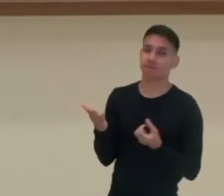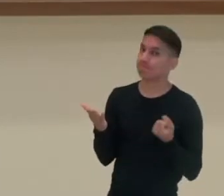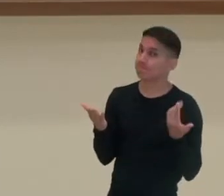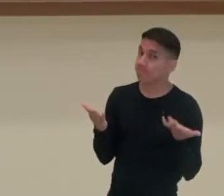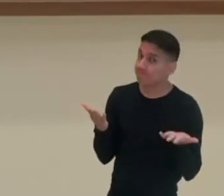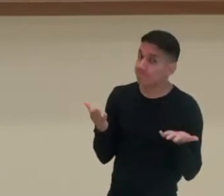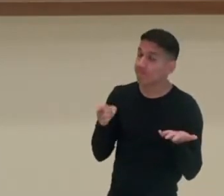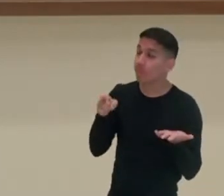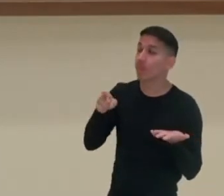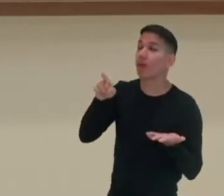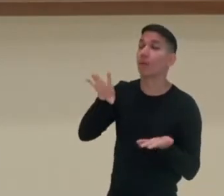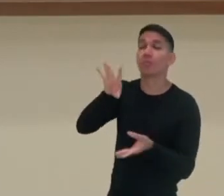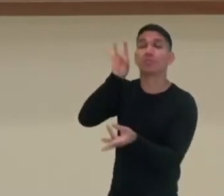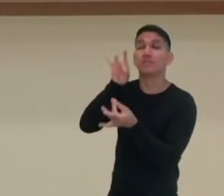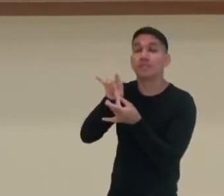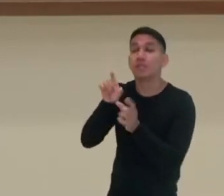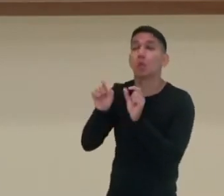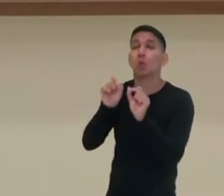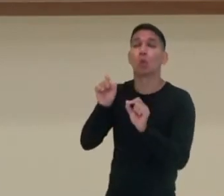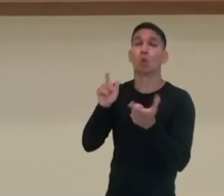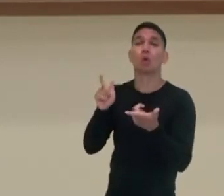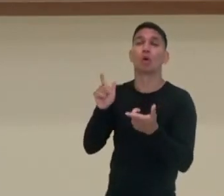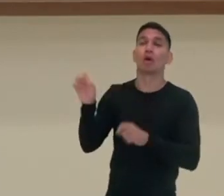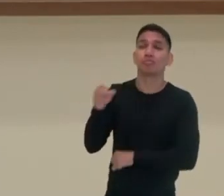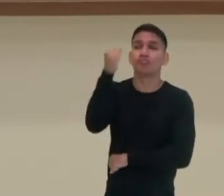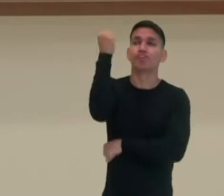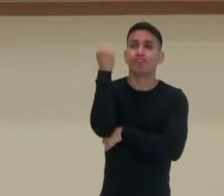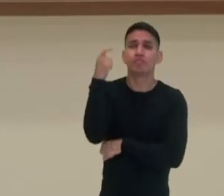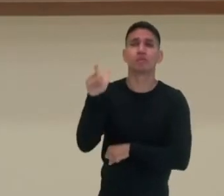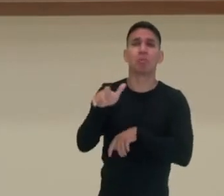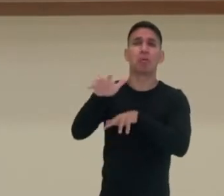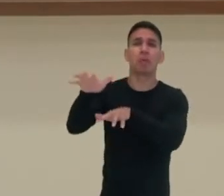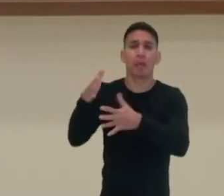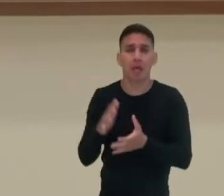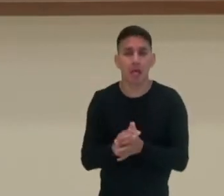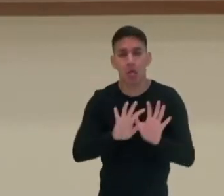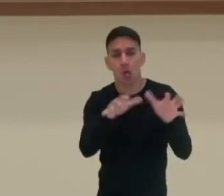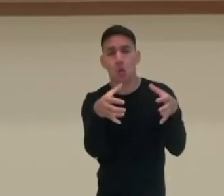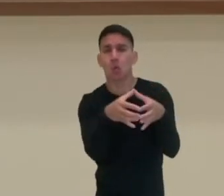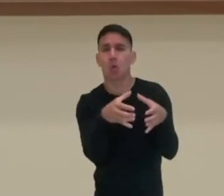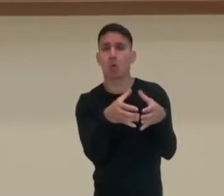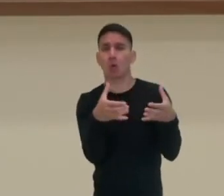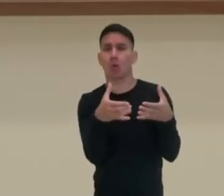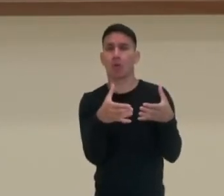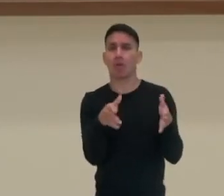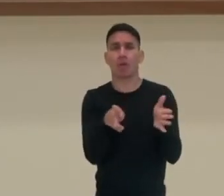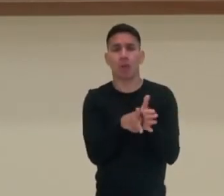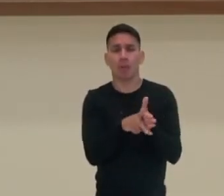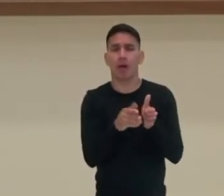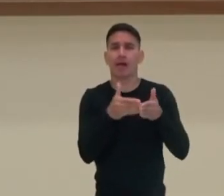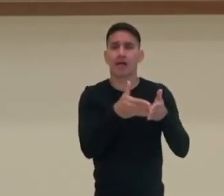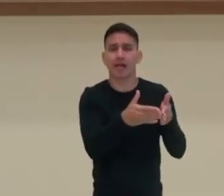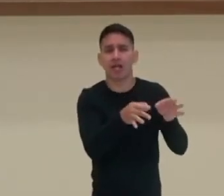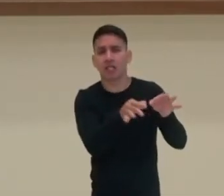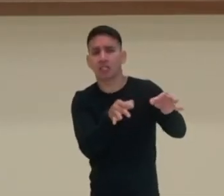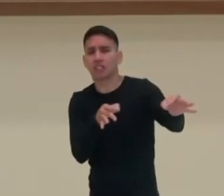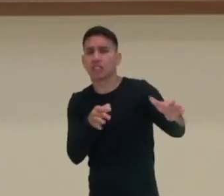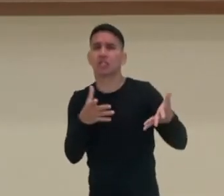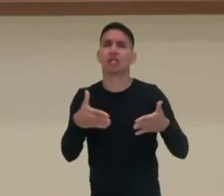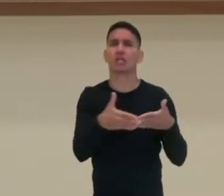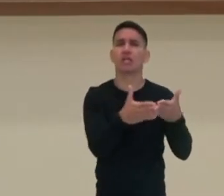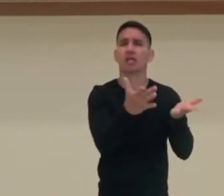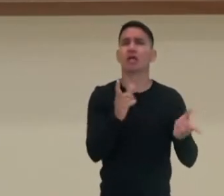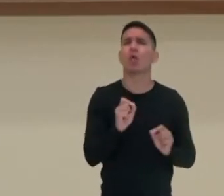Um especialista, um ativista, alguém de uma comunidade ribeirinha, uma pessoa da